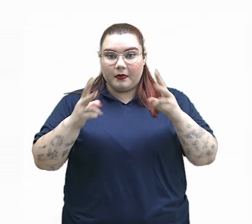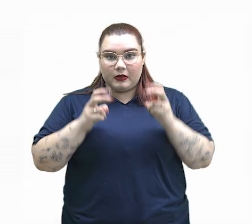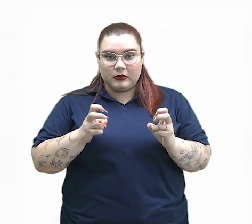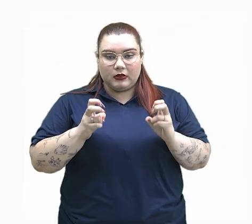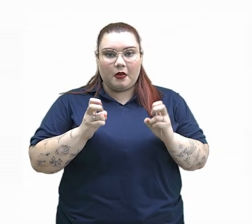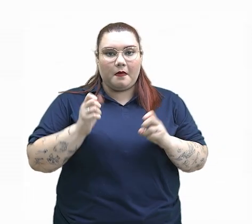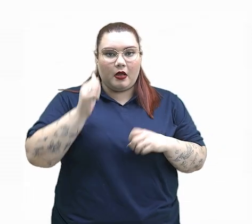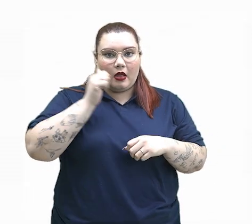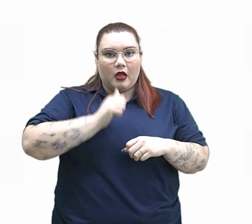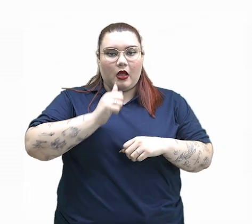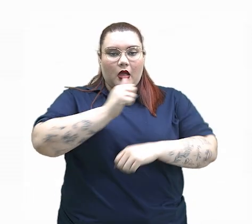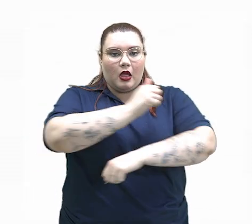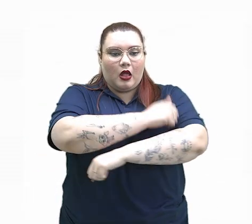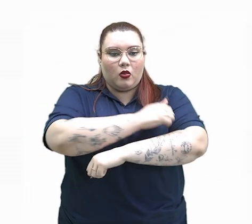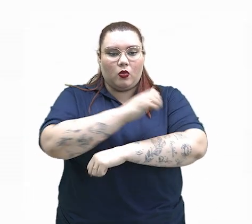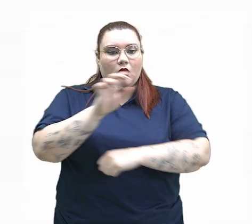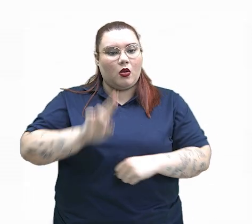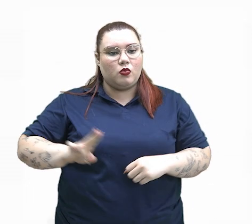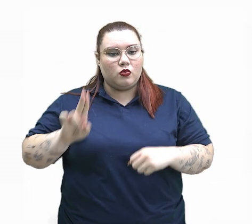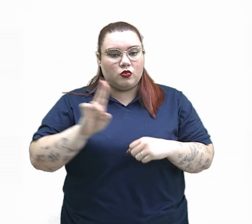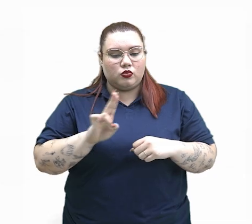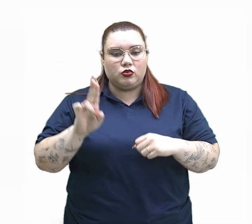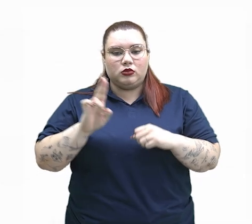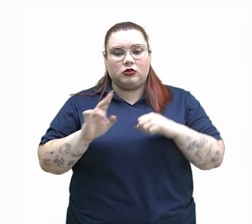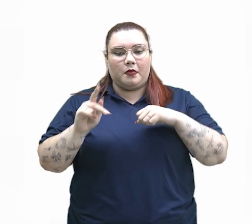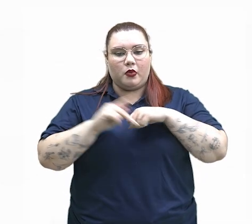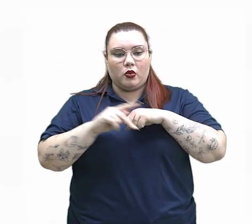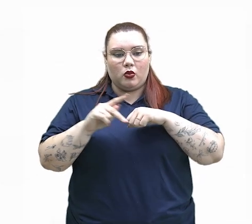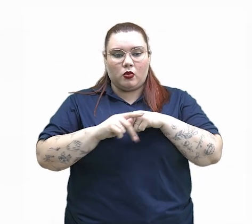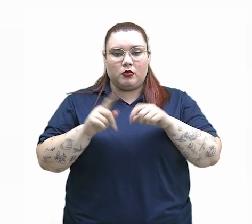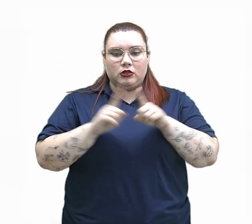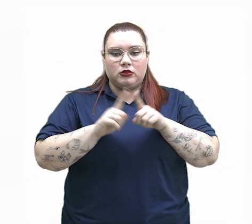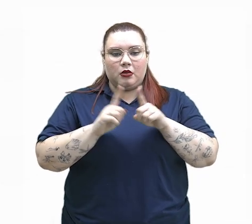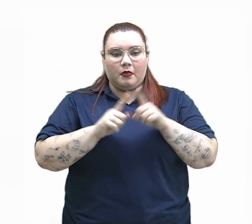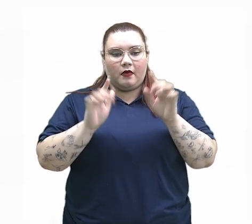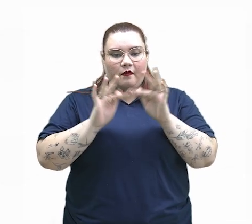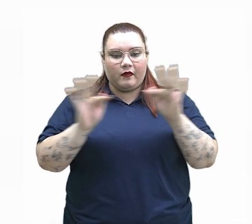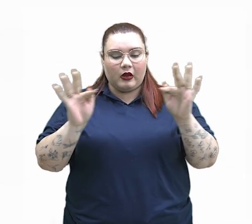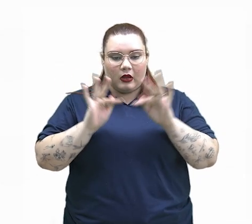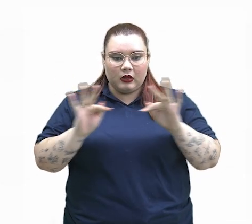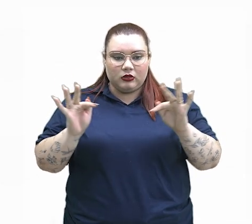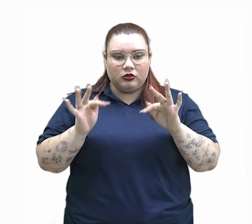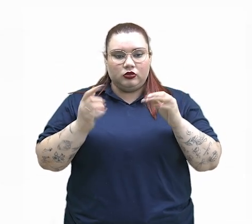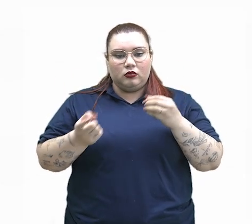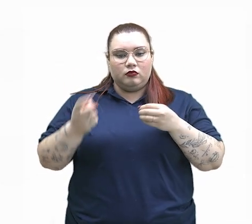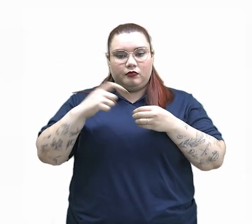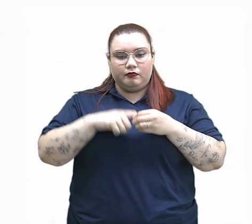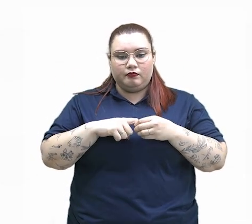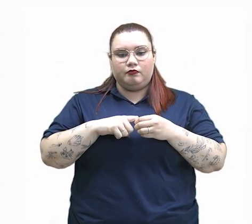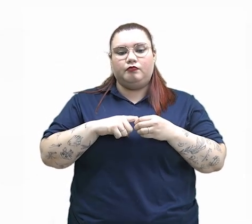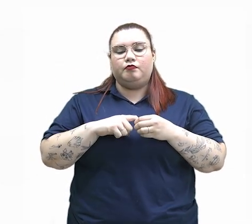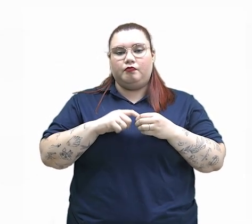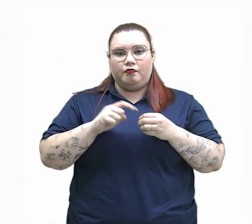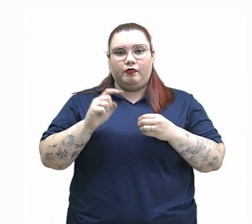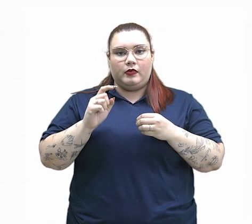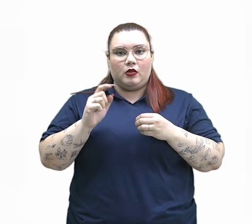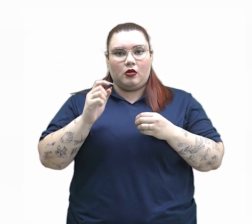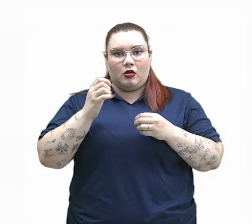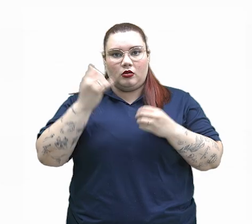indivíduos e esses sujeitos para fazer o quê? Retomar ideias sem repetir